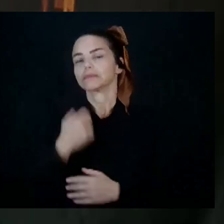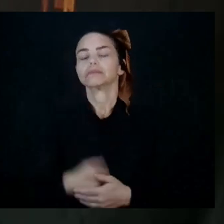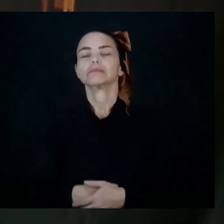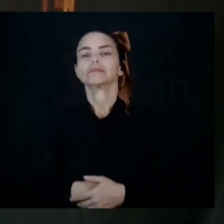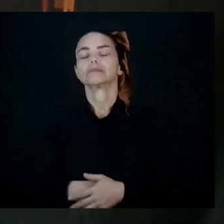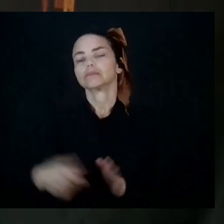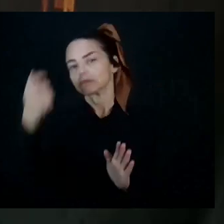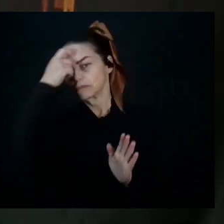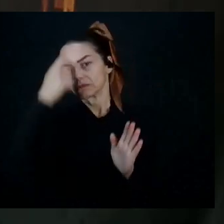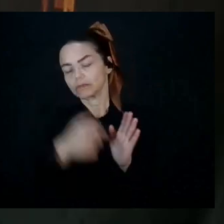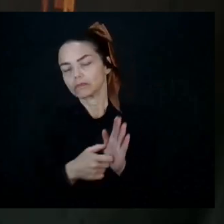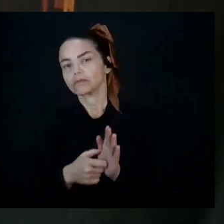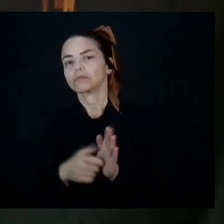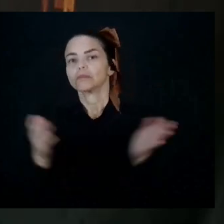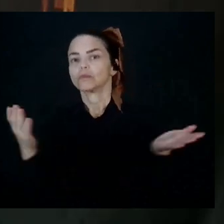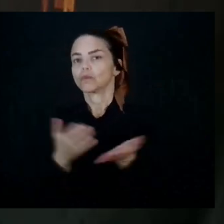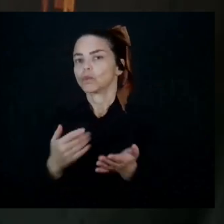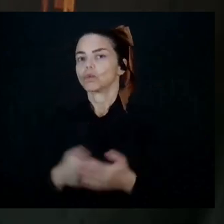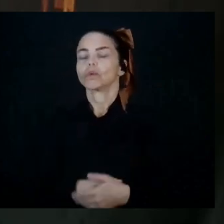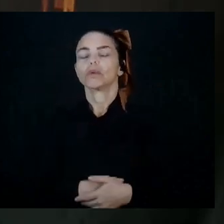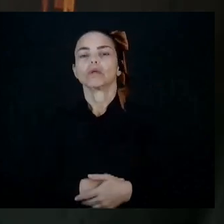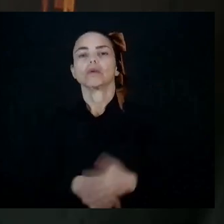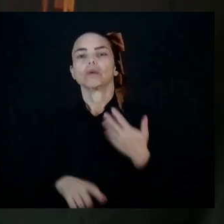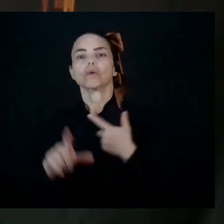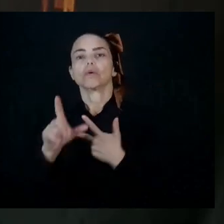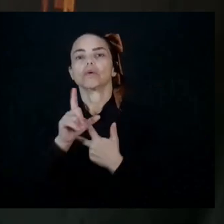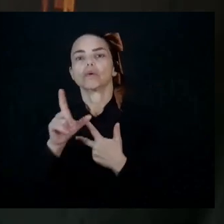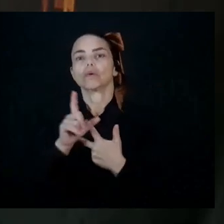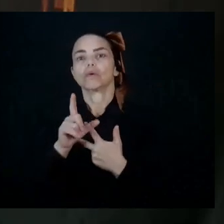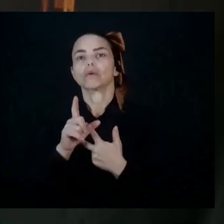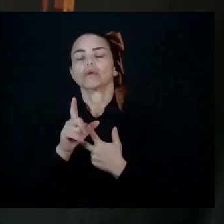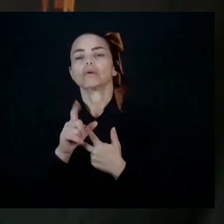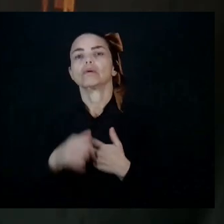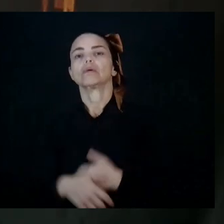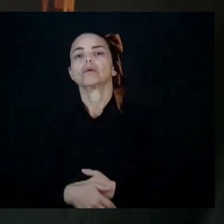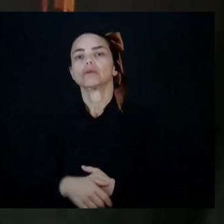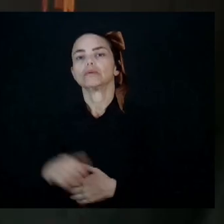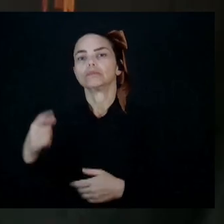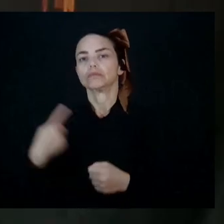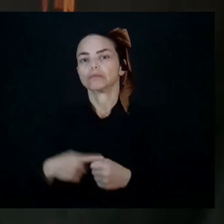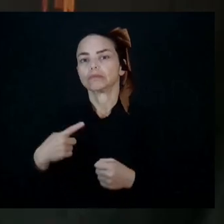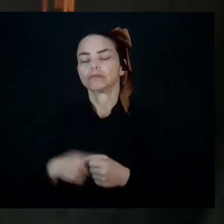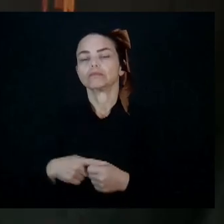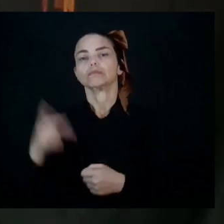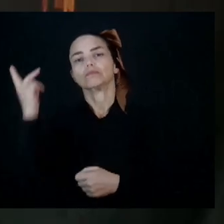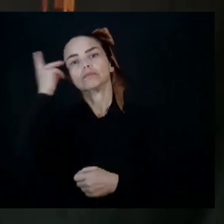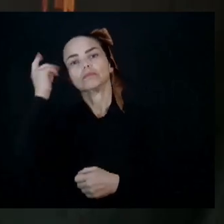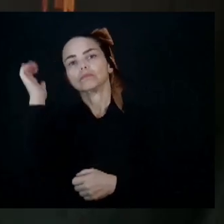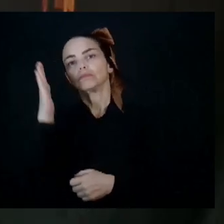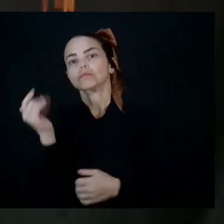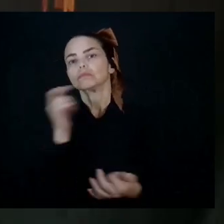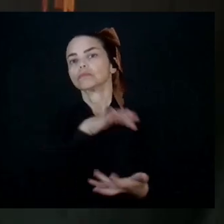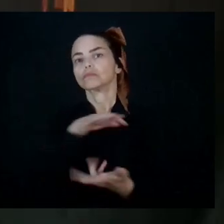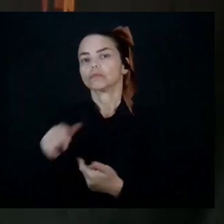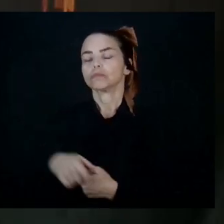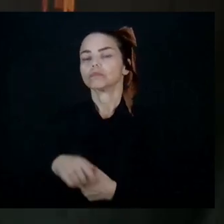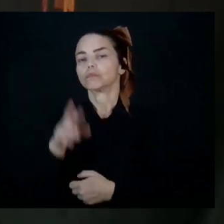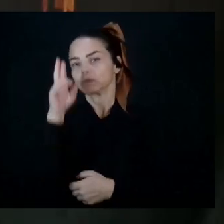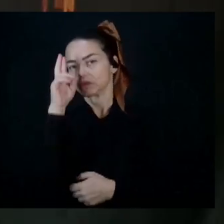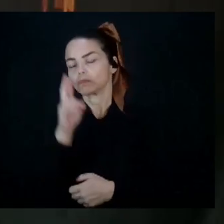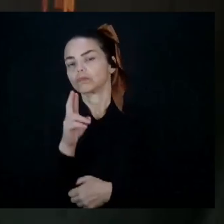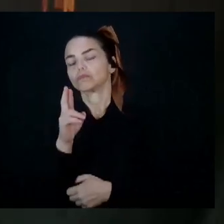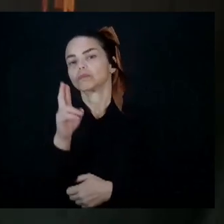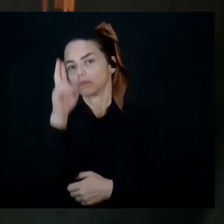informações atualizadas do Legislativo, da nossa cidade, do estado de São Paulo, Brasil e mundo. Ao meio-dia temos Câmara